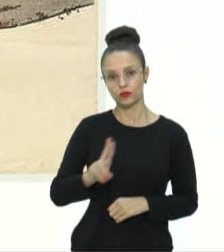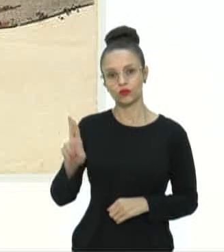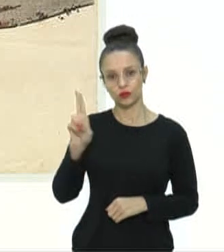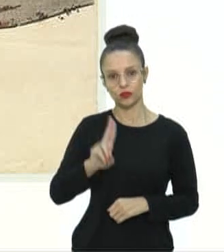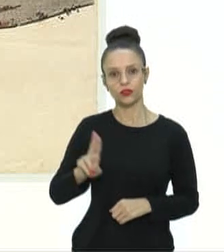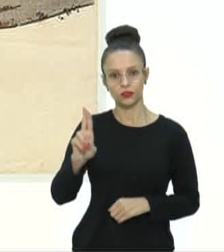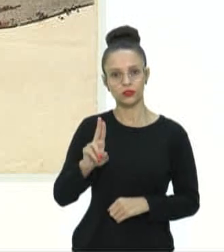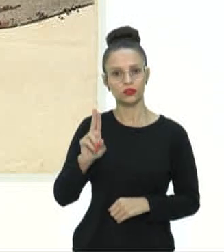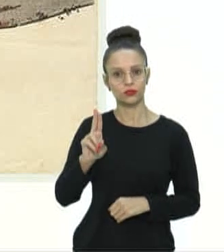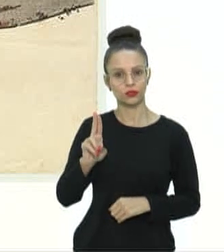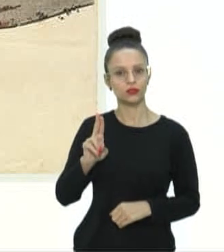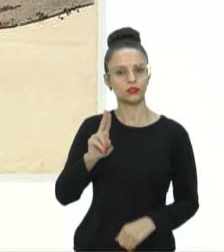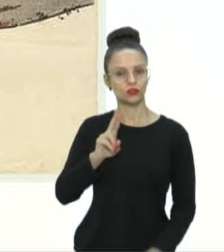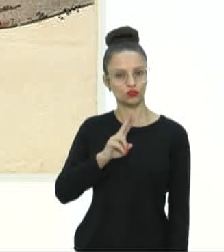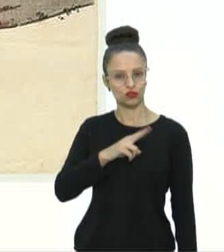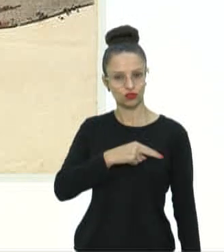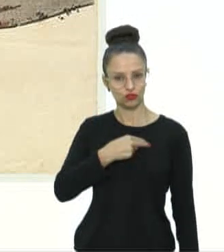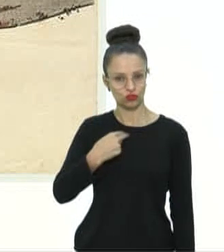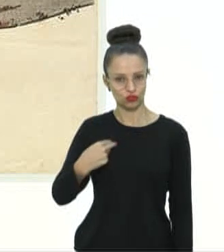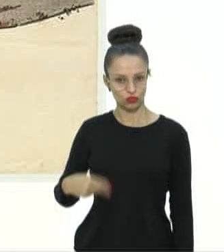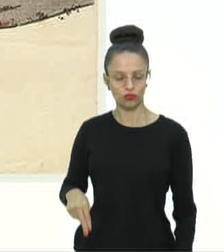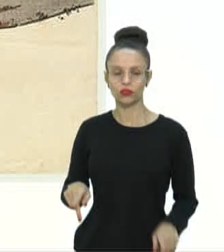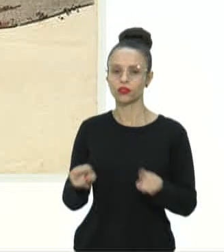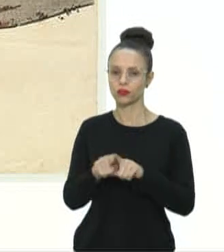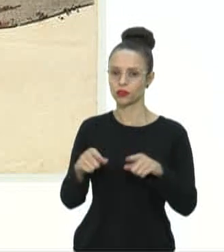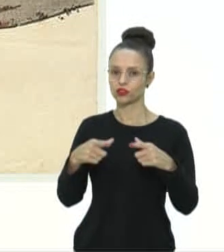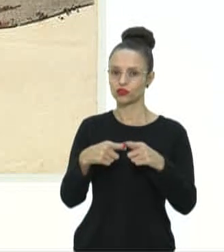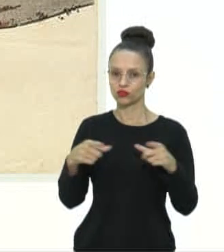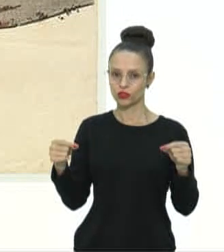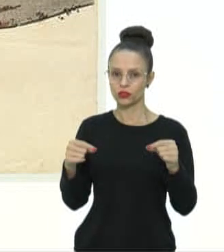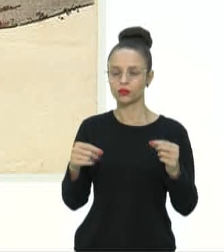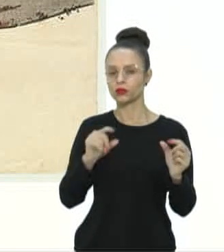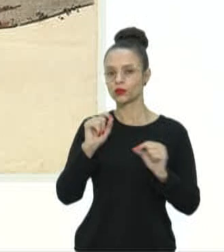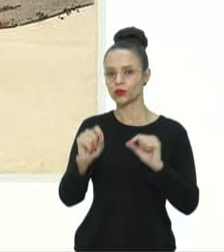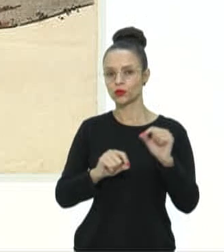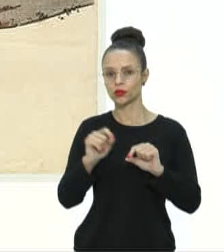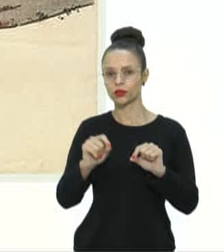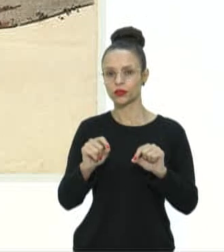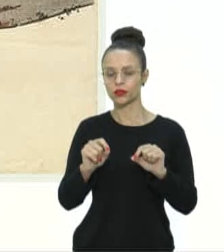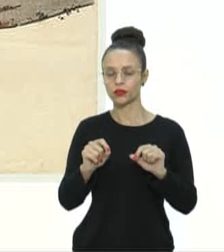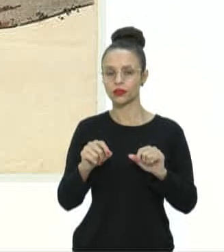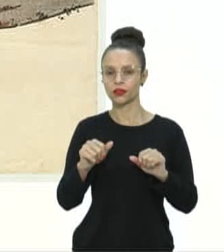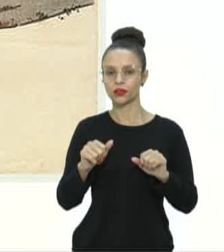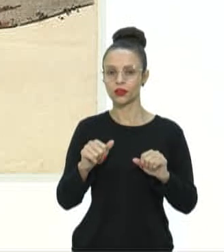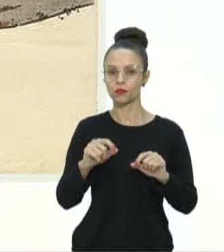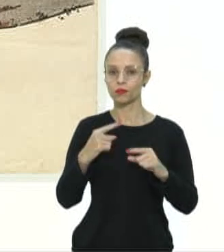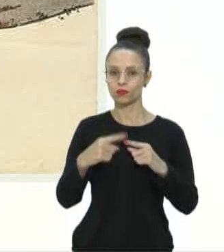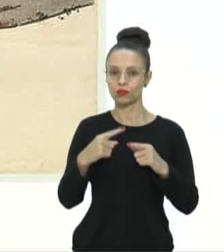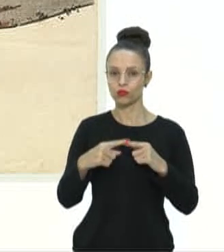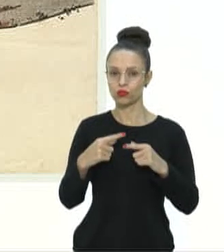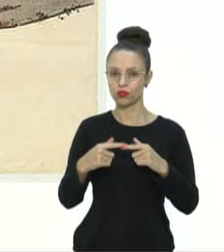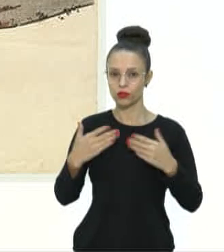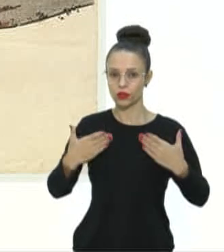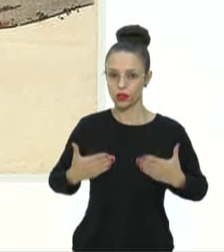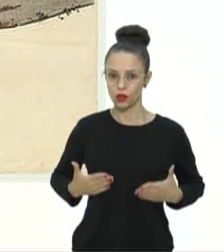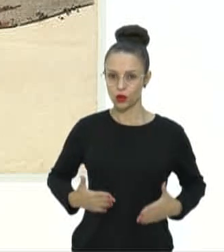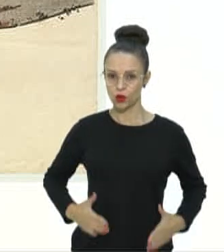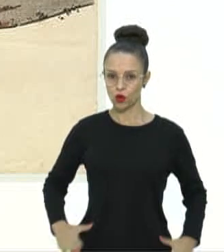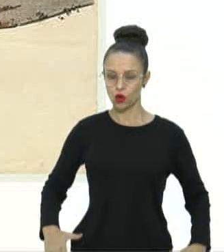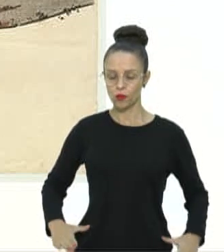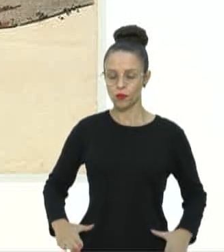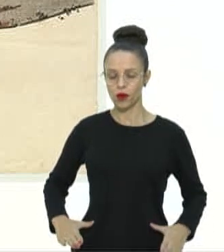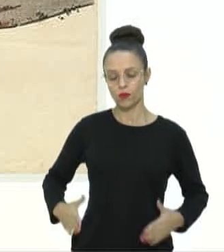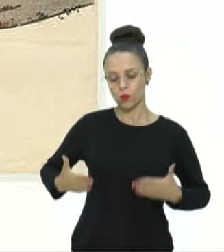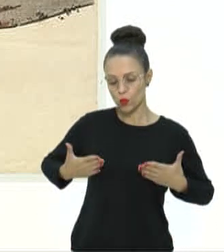usado na China, no Japão, para ficar acima, porque os kimonos são longos,